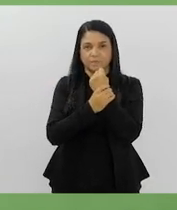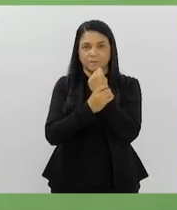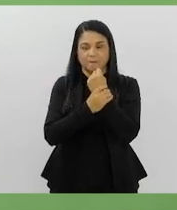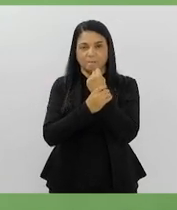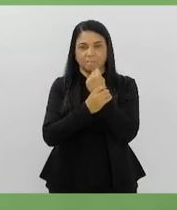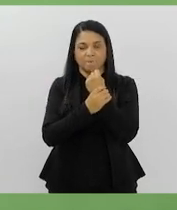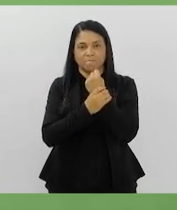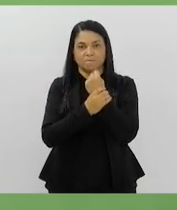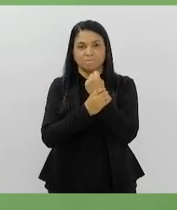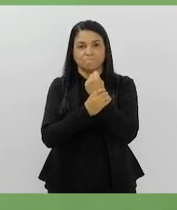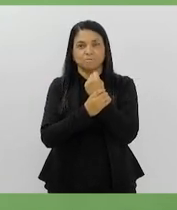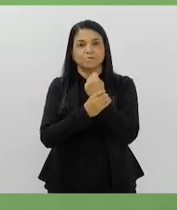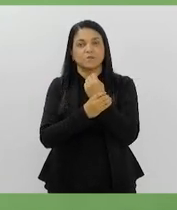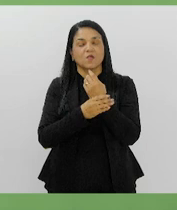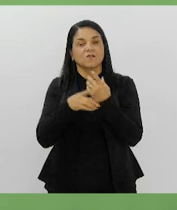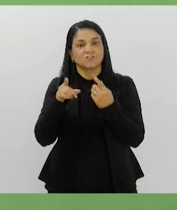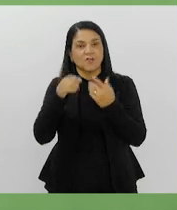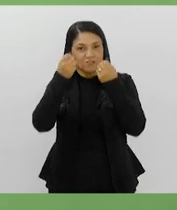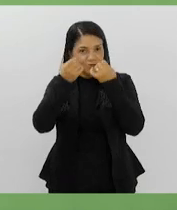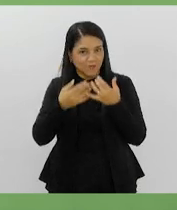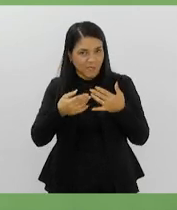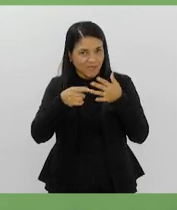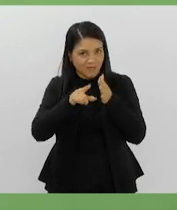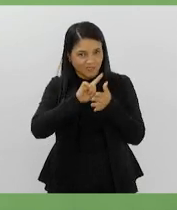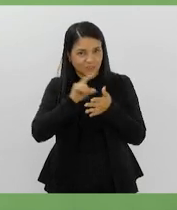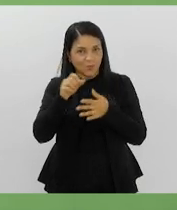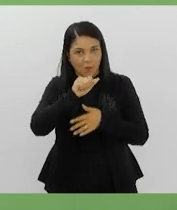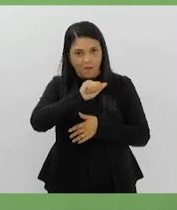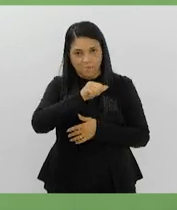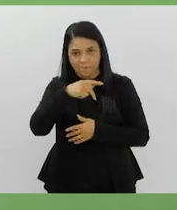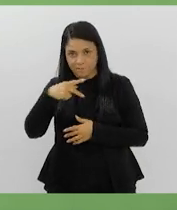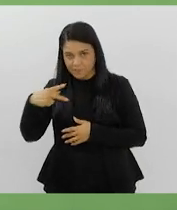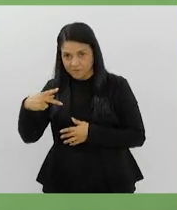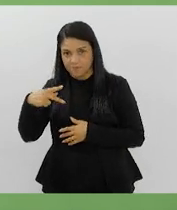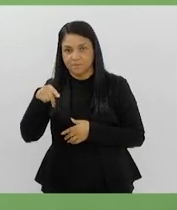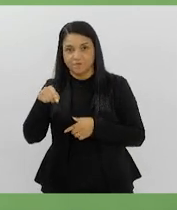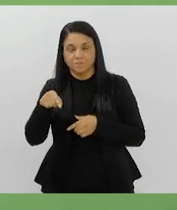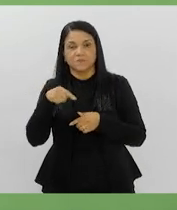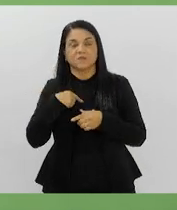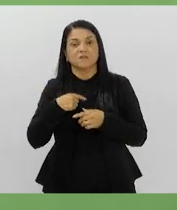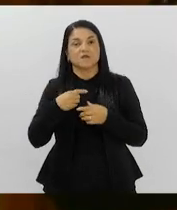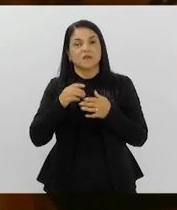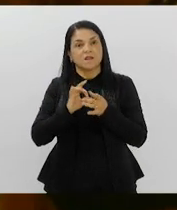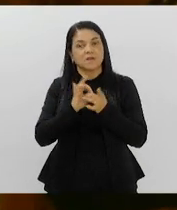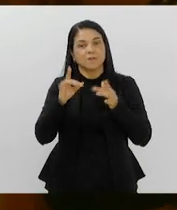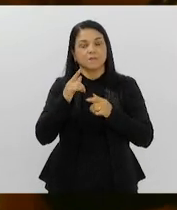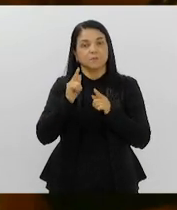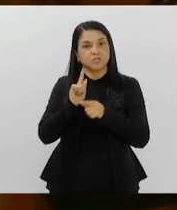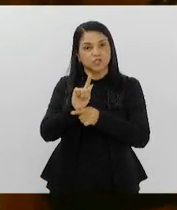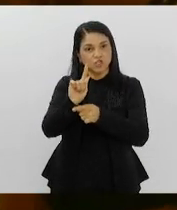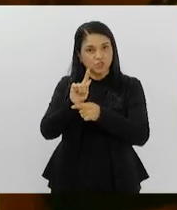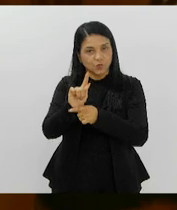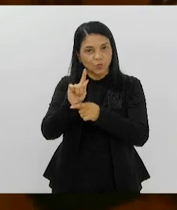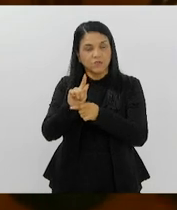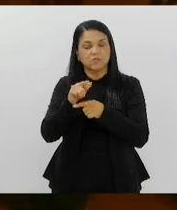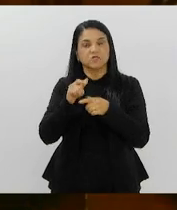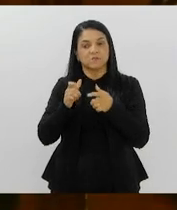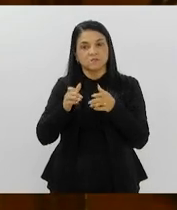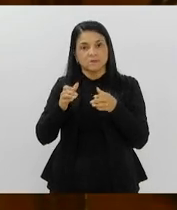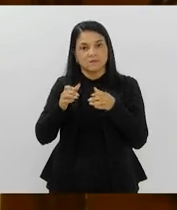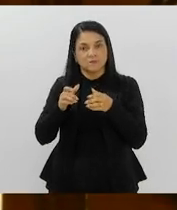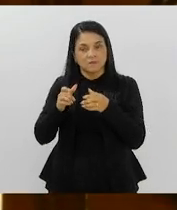Mas então, como foi já falado aqui, é um aplicativo que ele é liberado para gestores e pontos focais da escola para